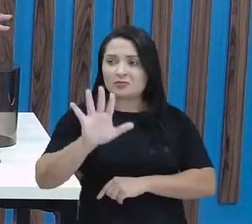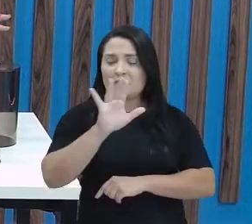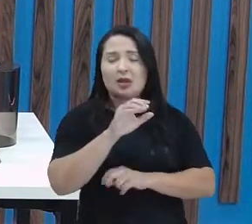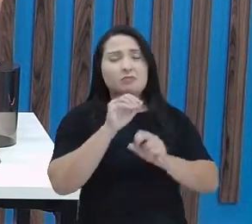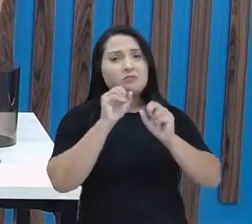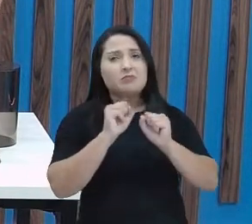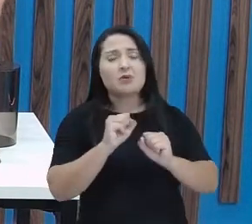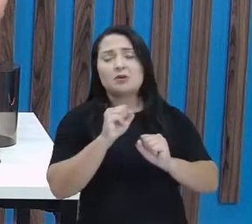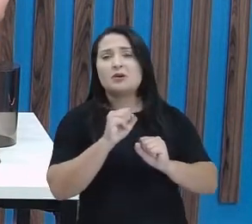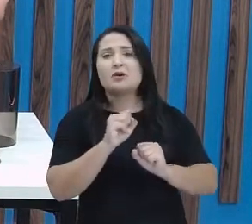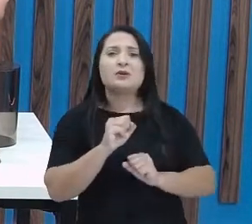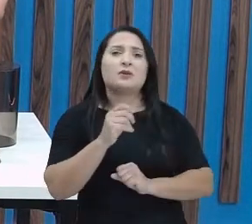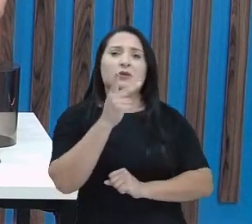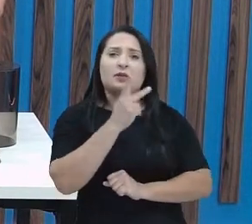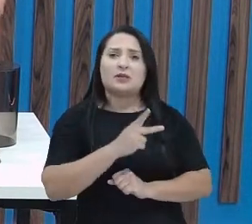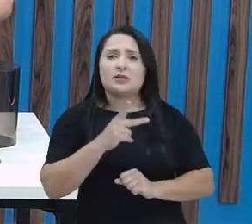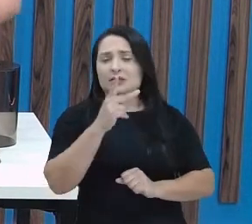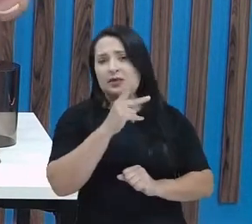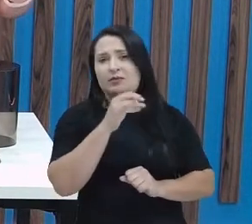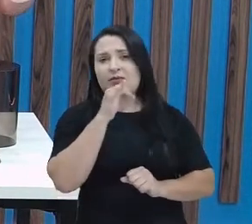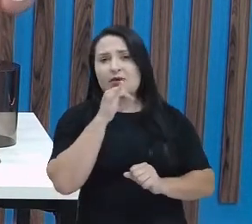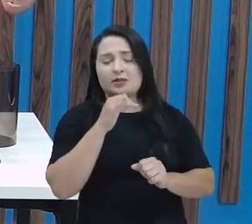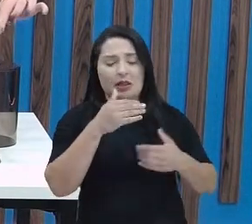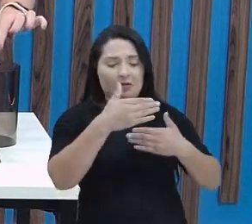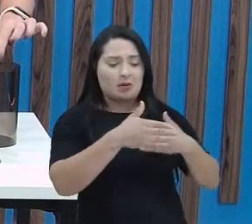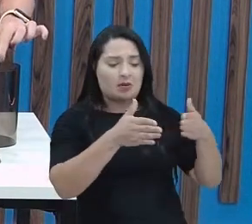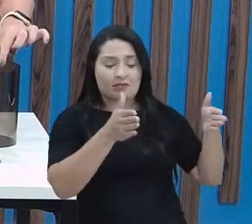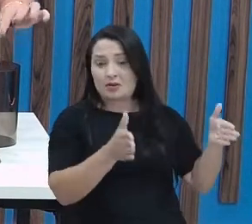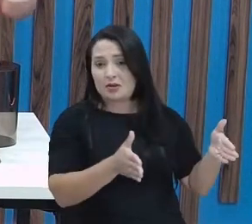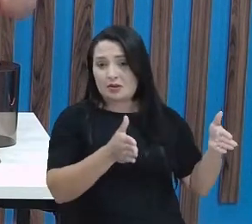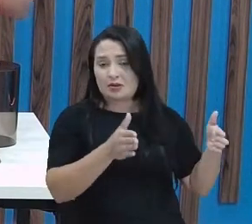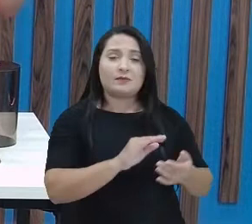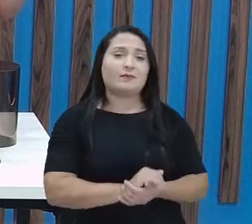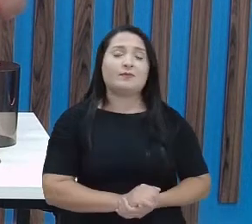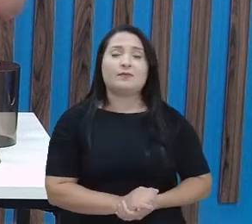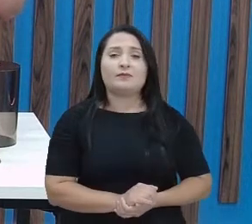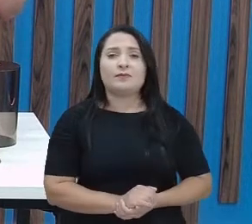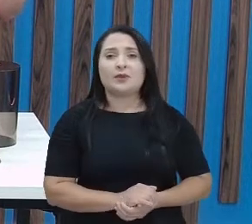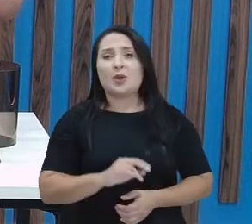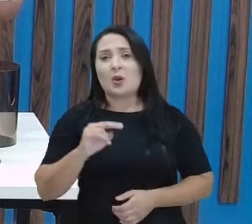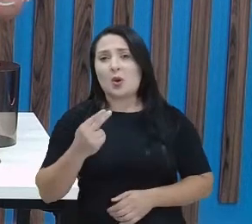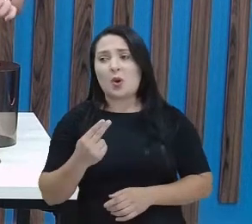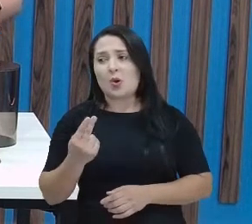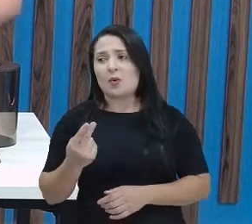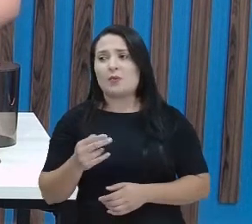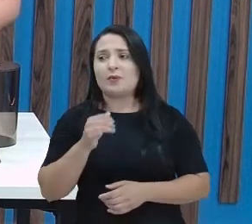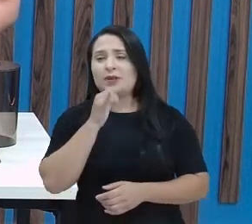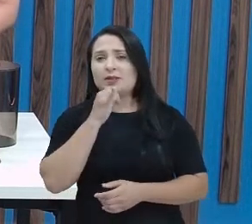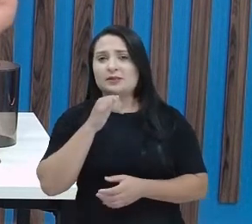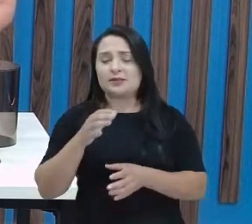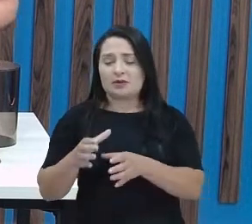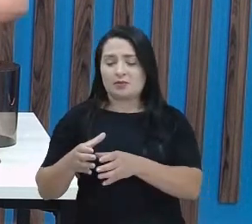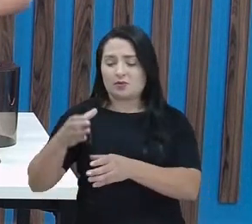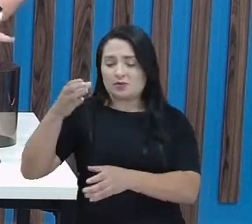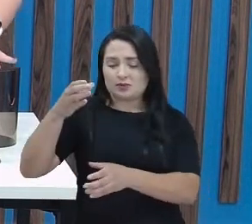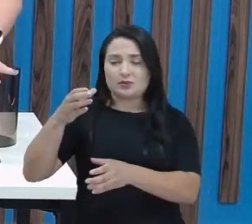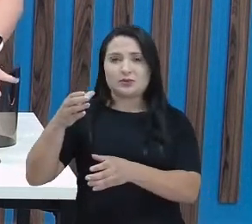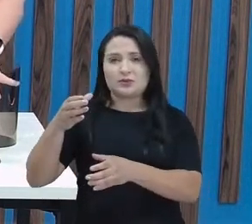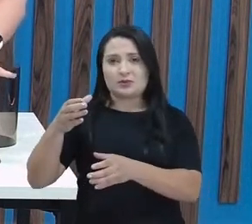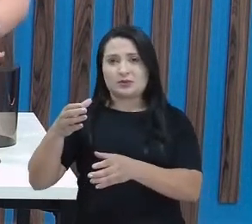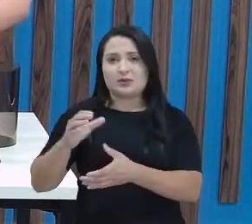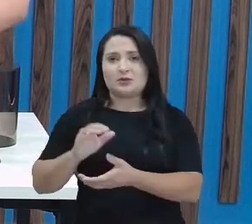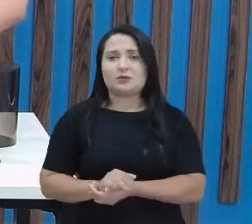o formato do paralelepípedo, ou que tenham o formato do cilindro, do cubo,